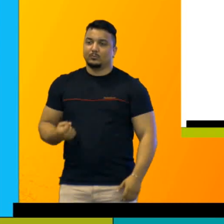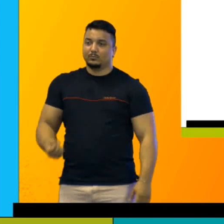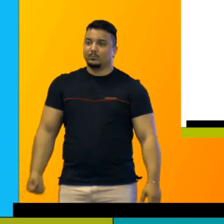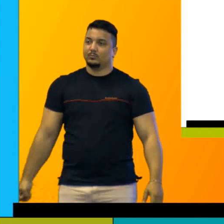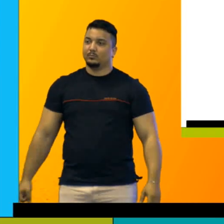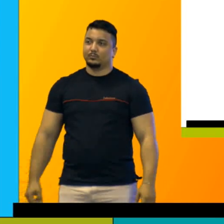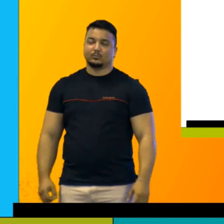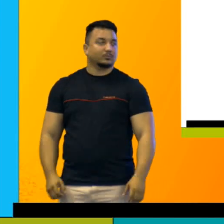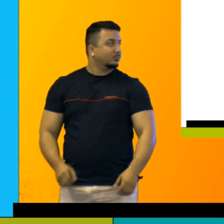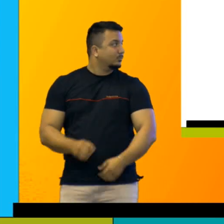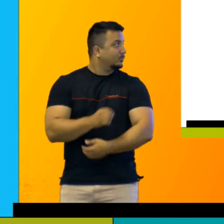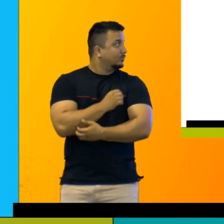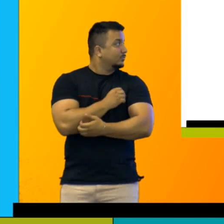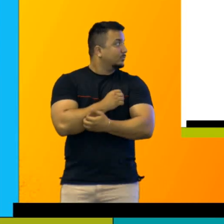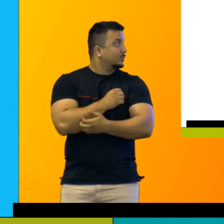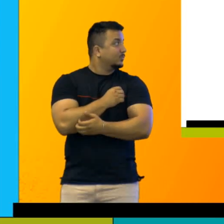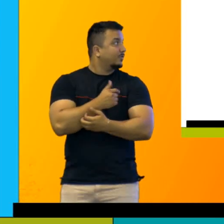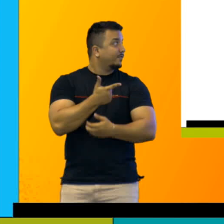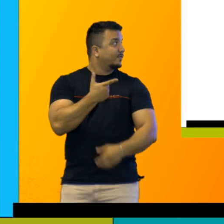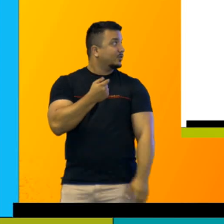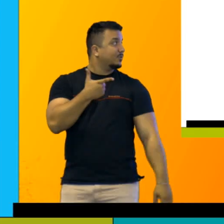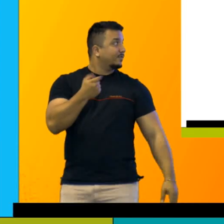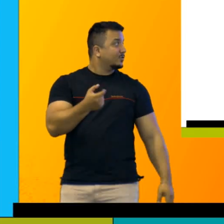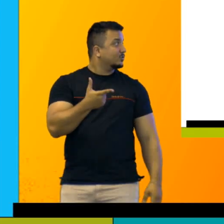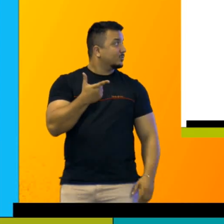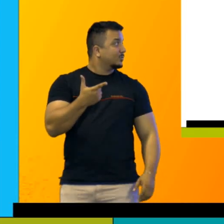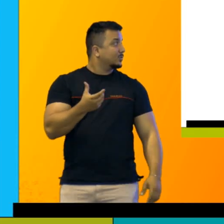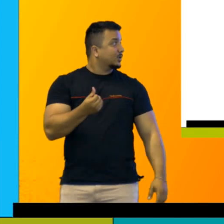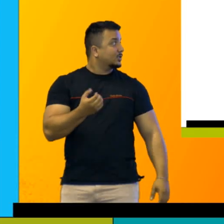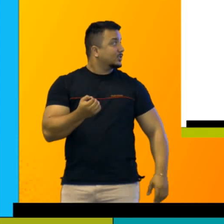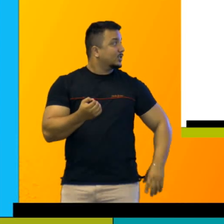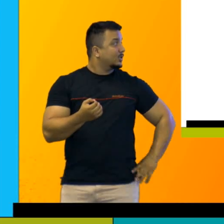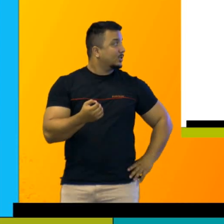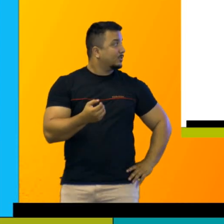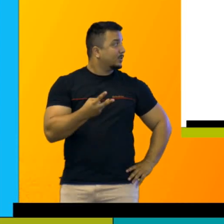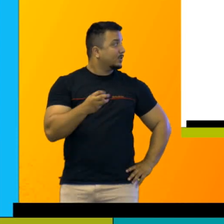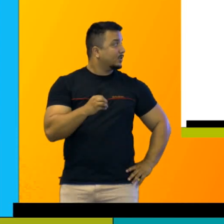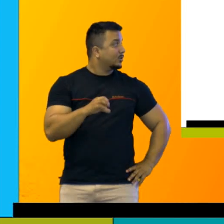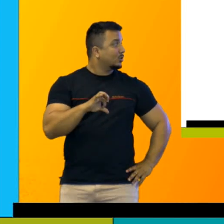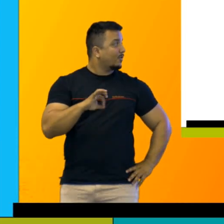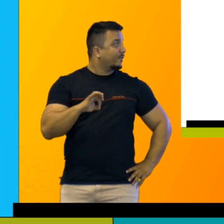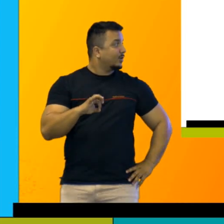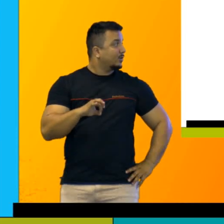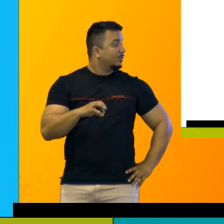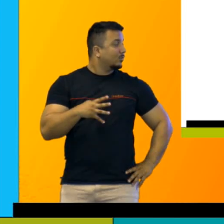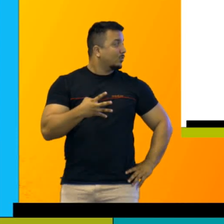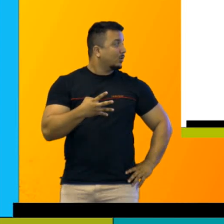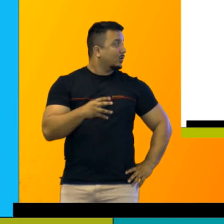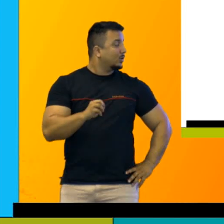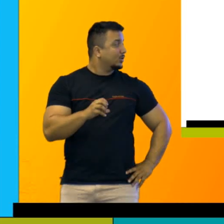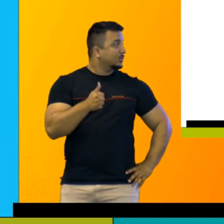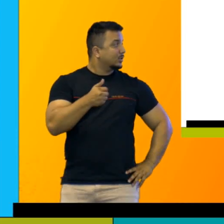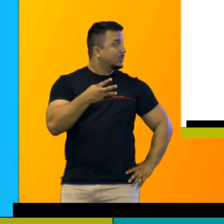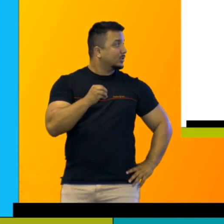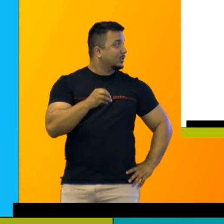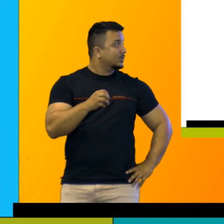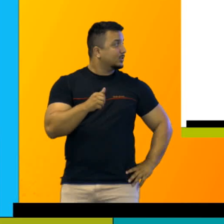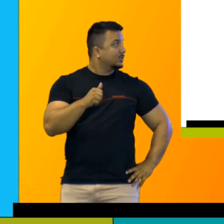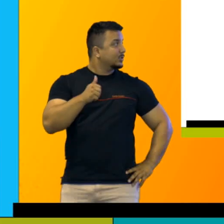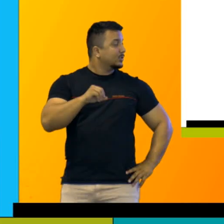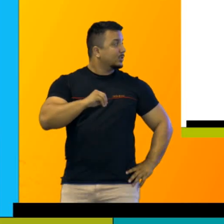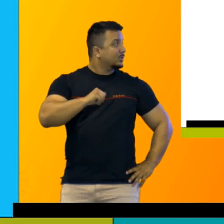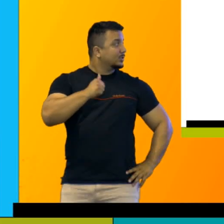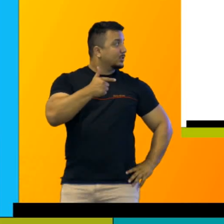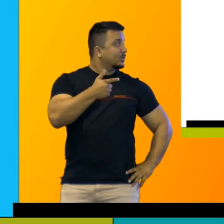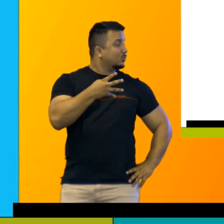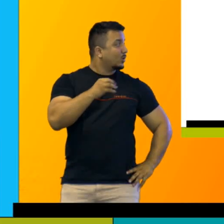de cabeça. 20 mais 20 mais 20, 60. Mais 30, 90. Mais 40, 130. 130 com